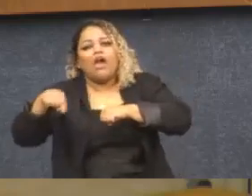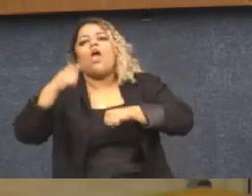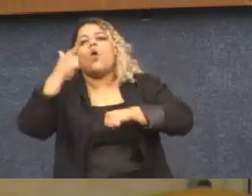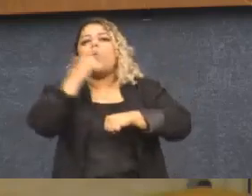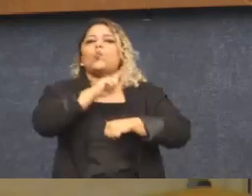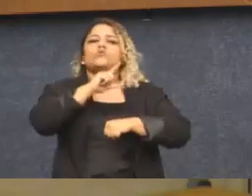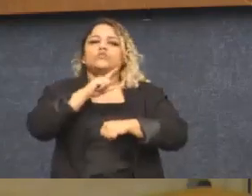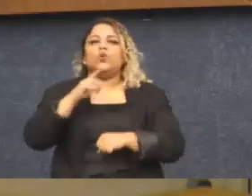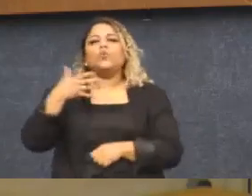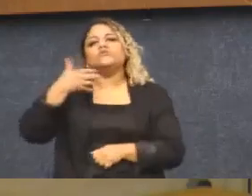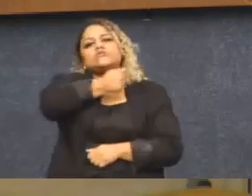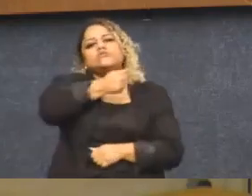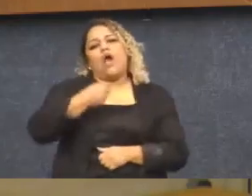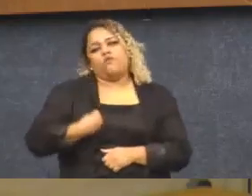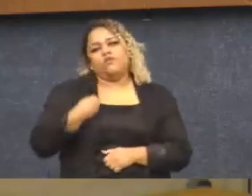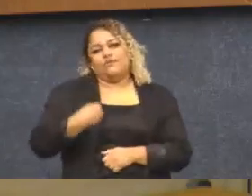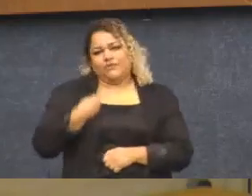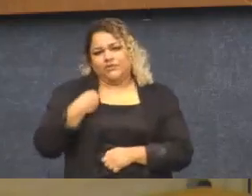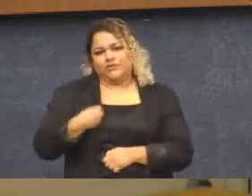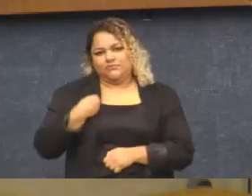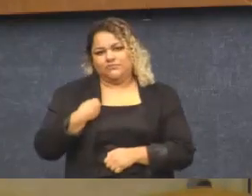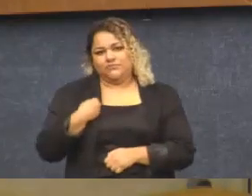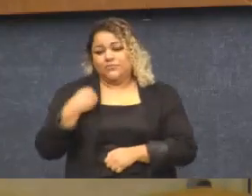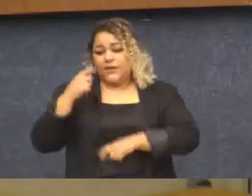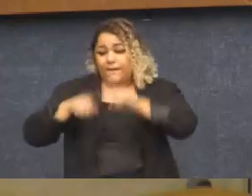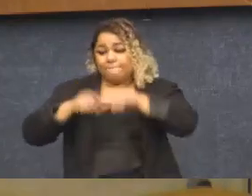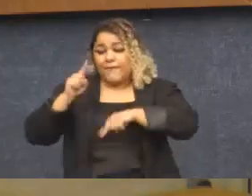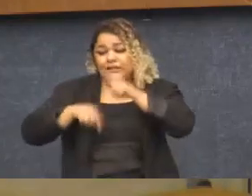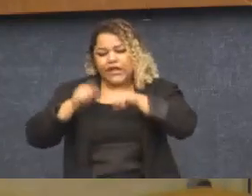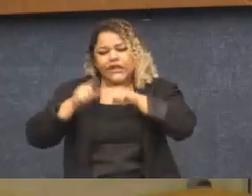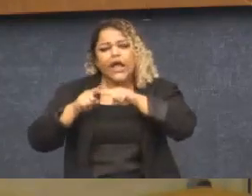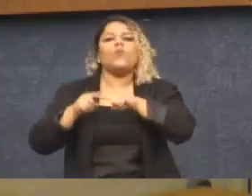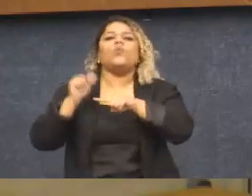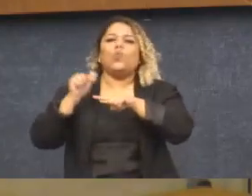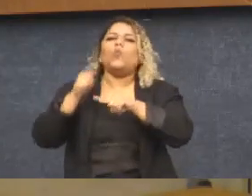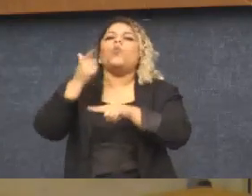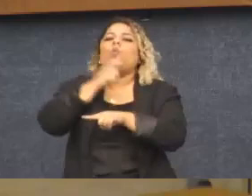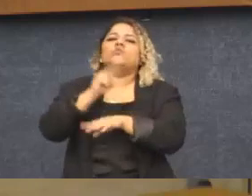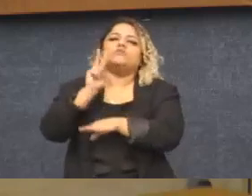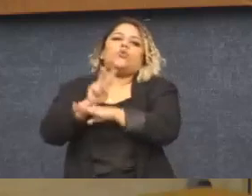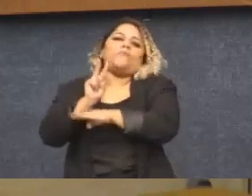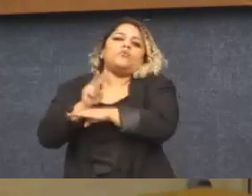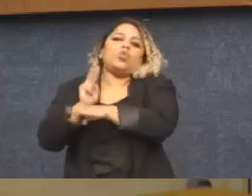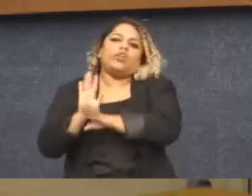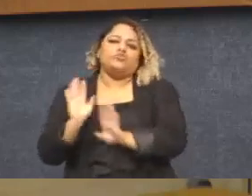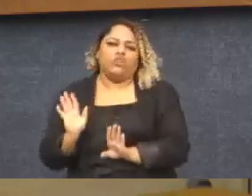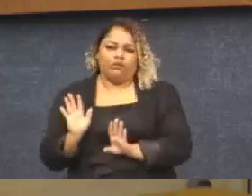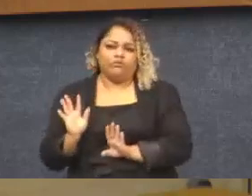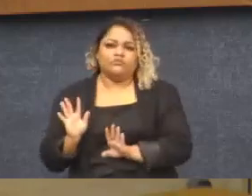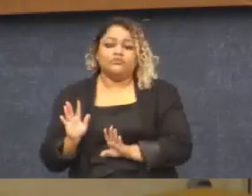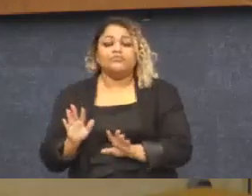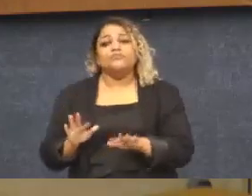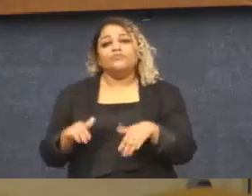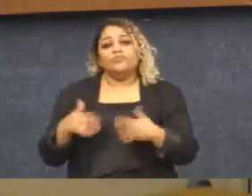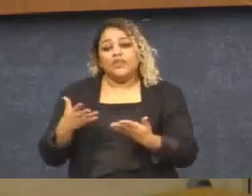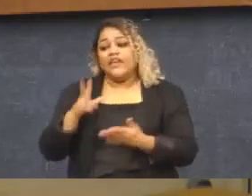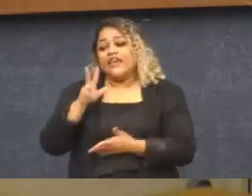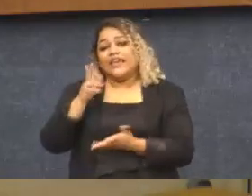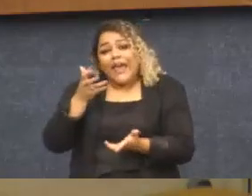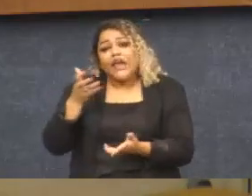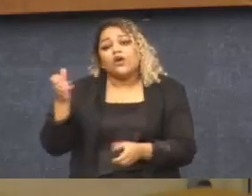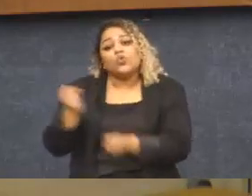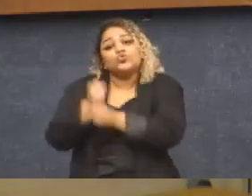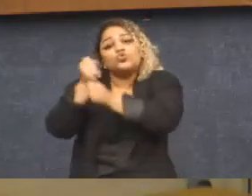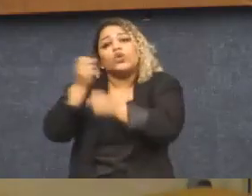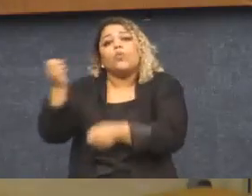Mais uma vez, os bens materiais foram resguardados ali naquele momento. E nós queremos uma nova área de